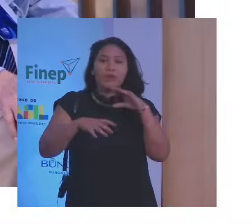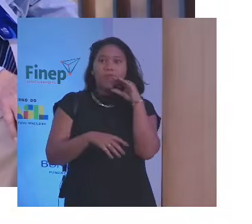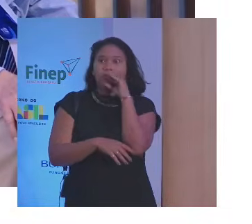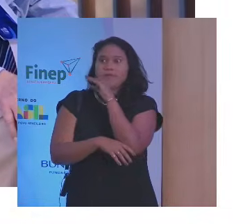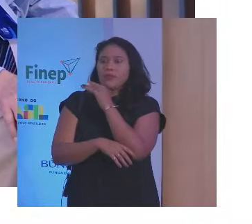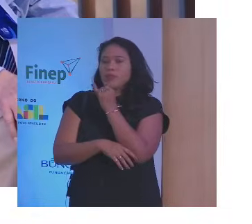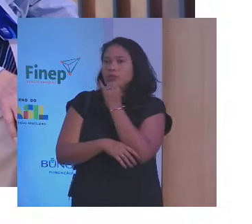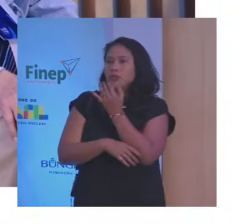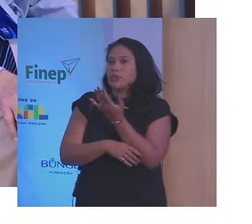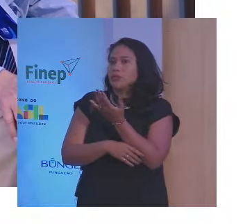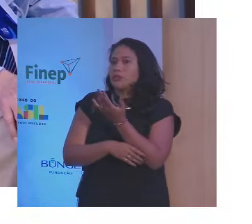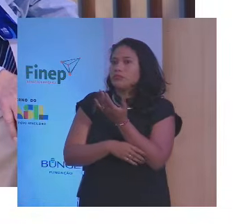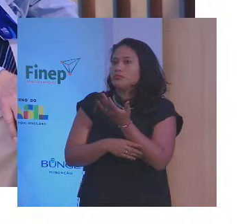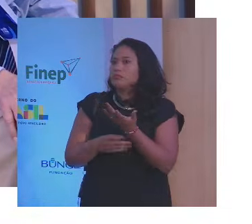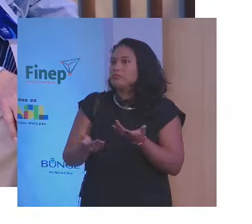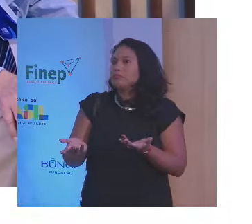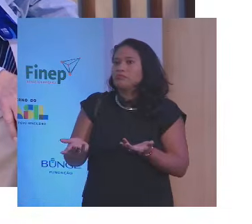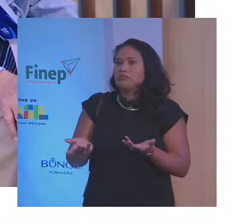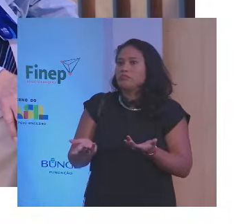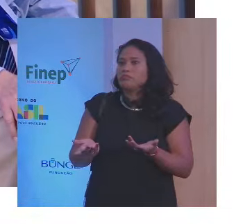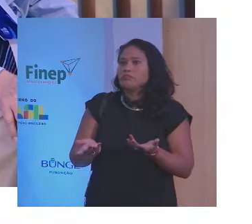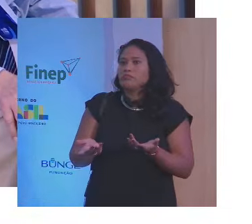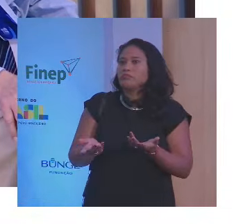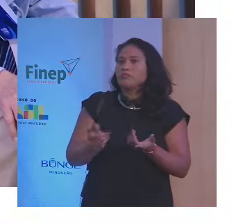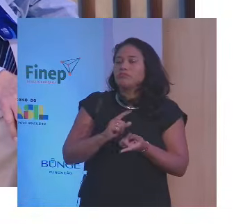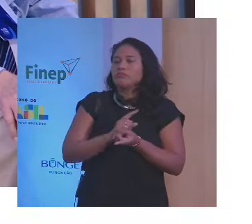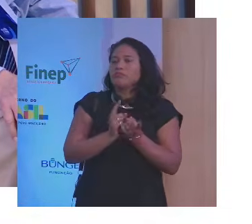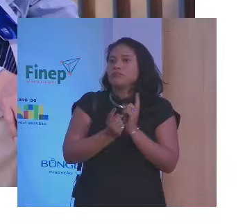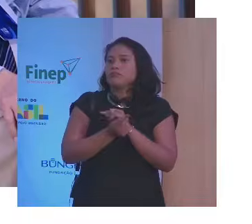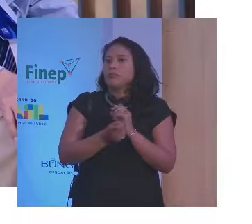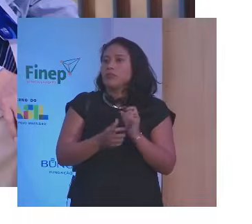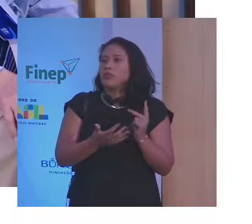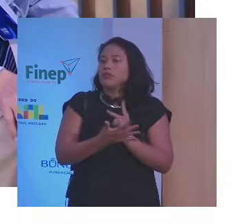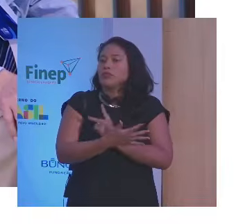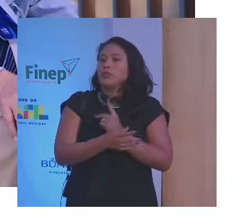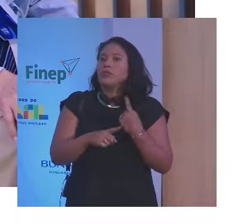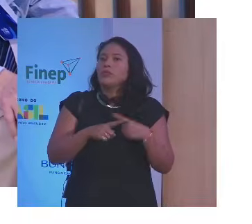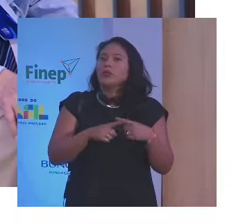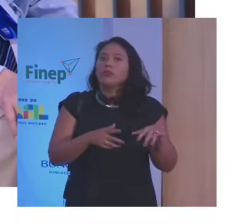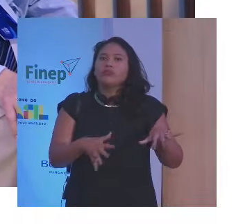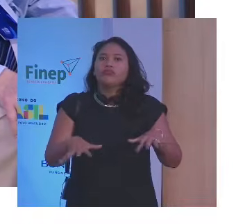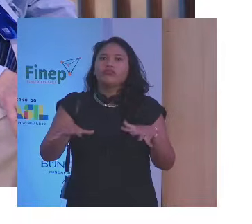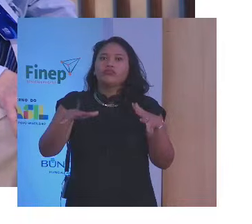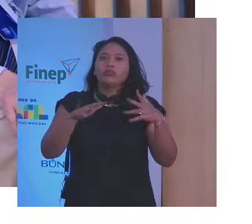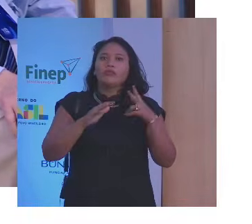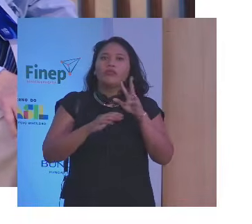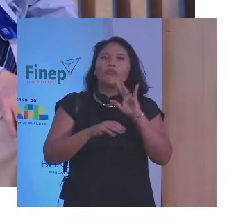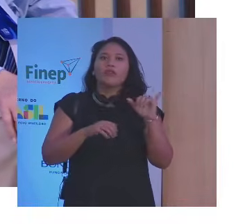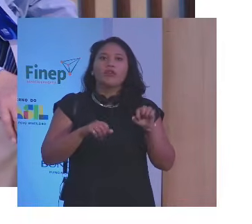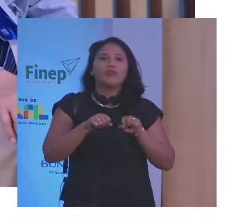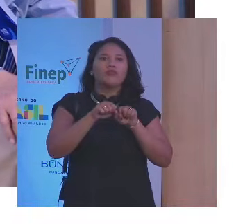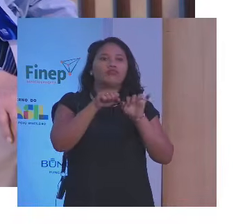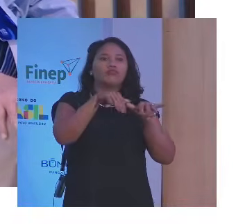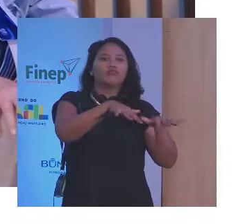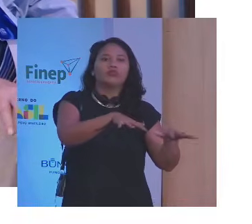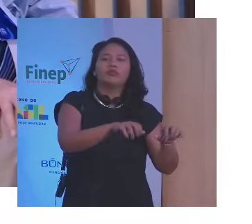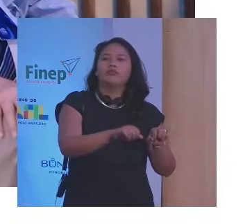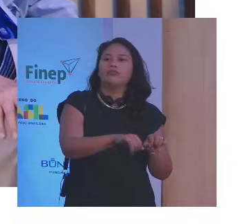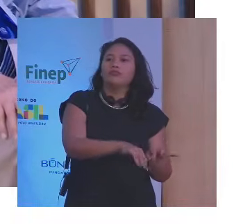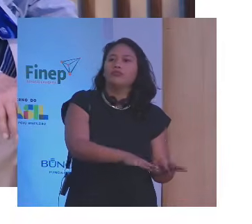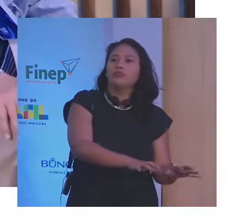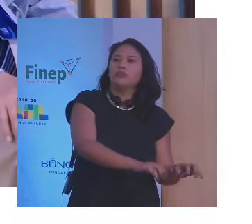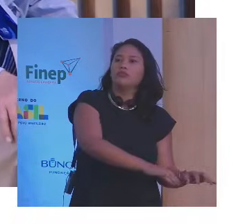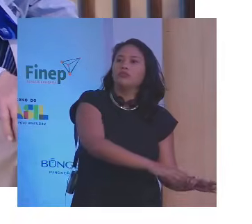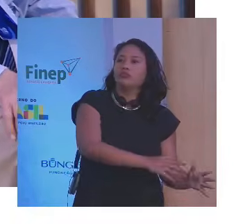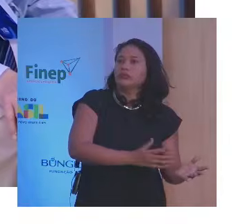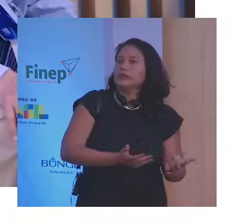por exemplo, isso é uma espécie de reversão, porque o nível do mar sobe, vai inundar grandes áreas do Baixo